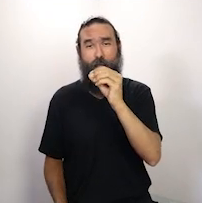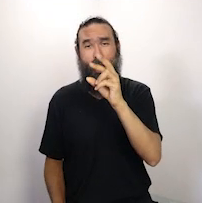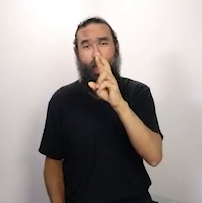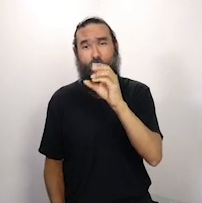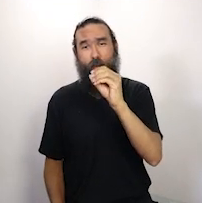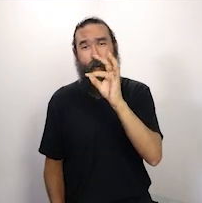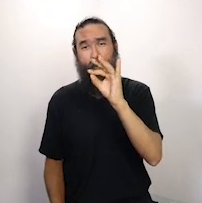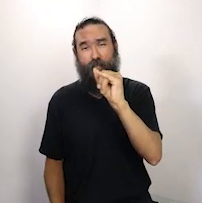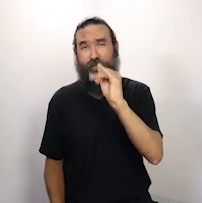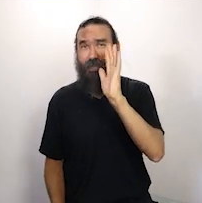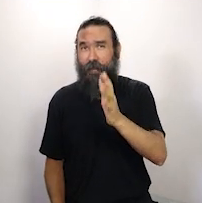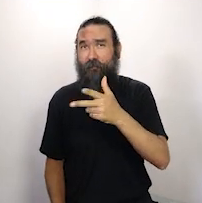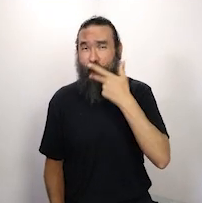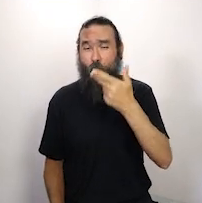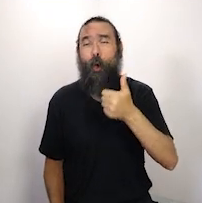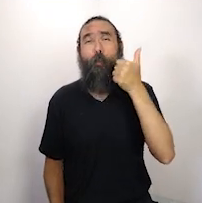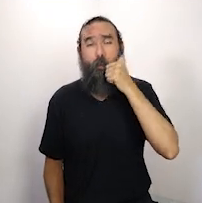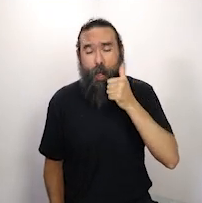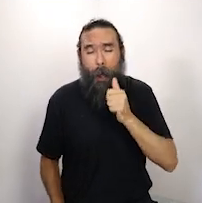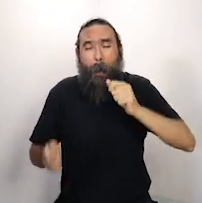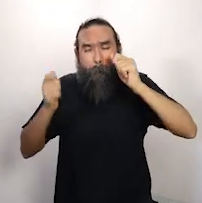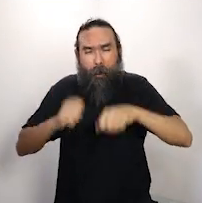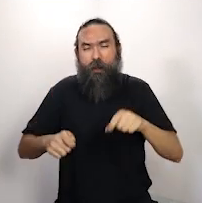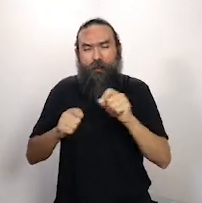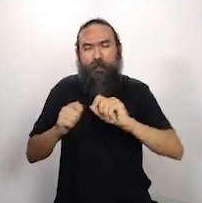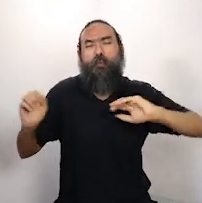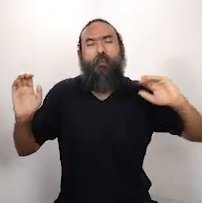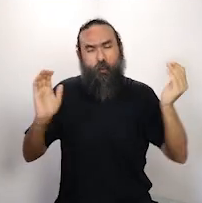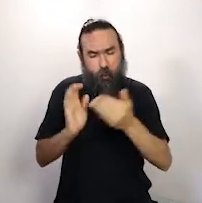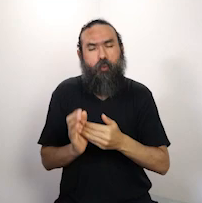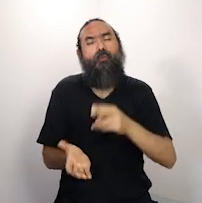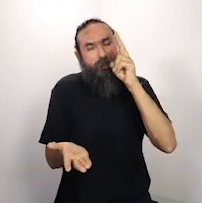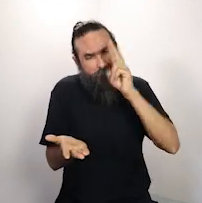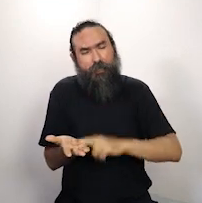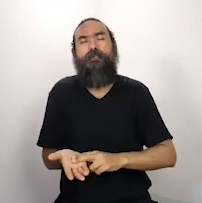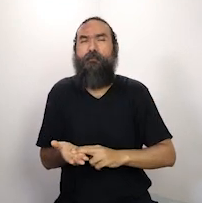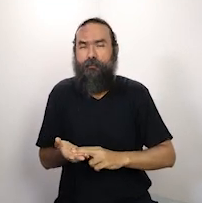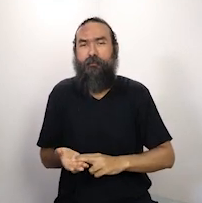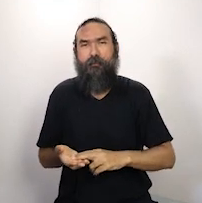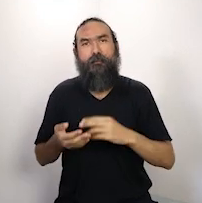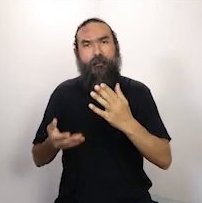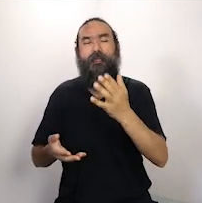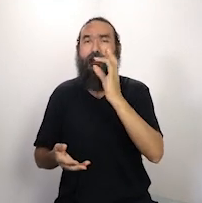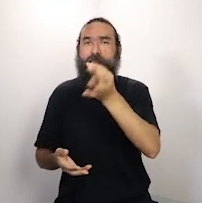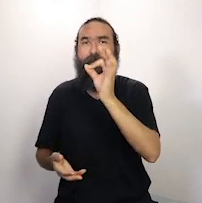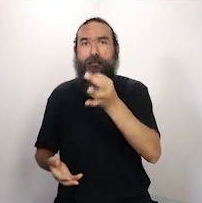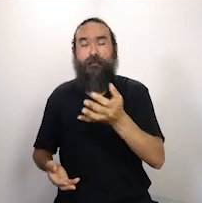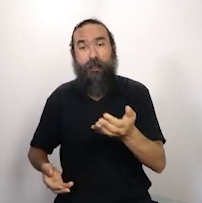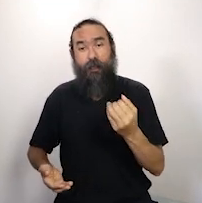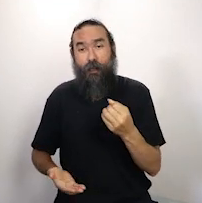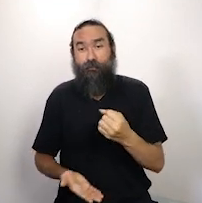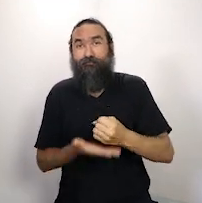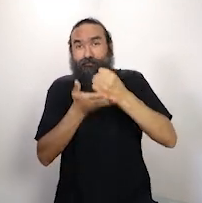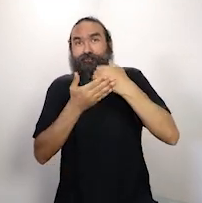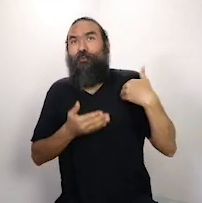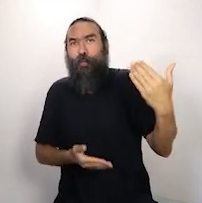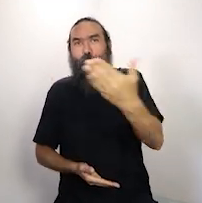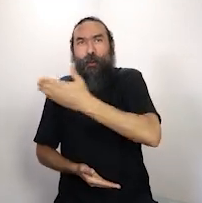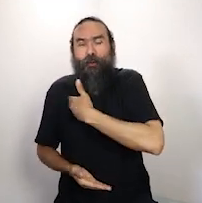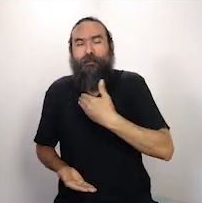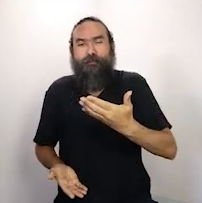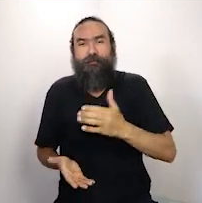fazer de tudo sempre. À frente, né, não, Jefinho? É isso aí, o poder feminino, né, para iluminar nossos caminhos e nos fortalecer, né? É isso